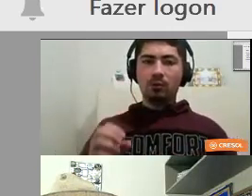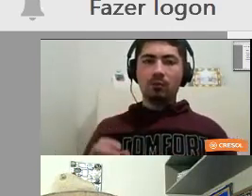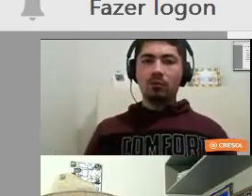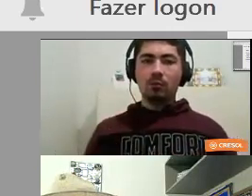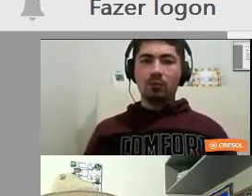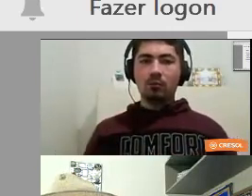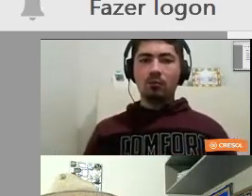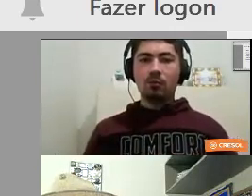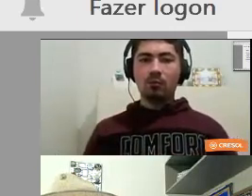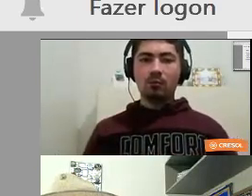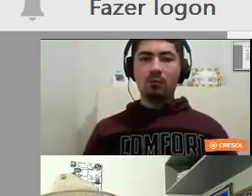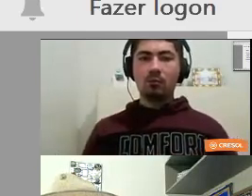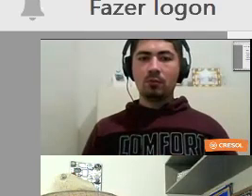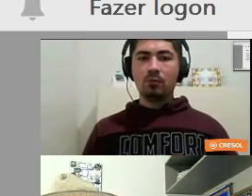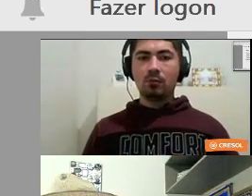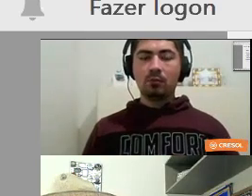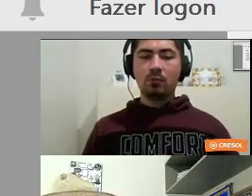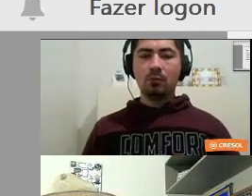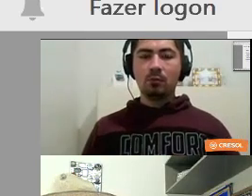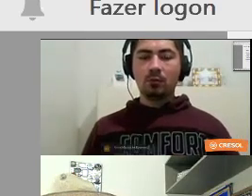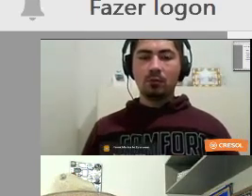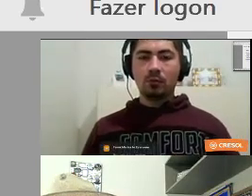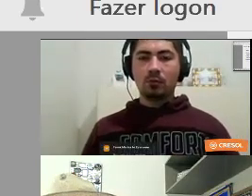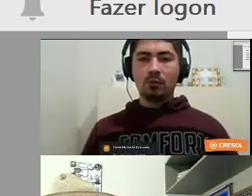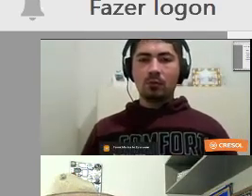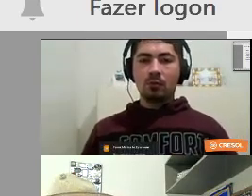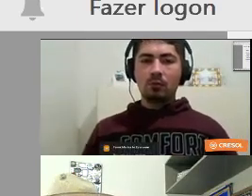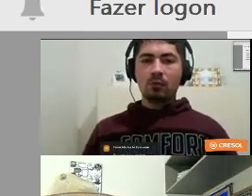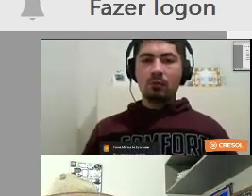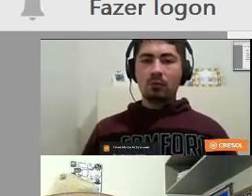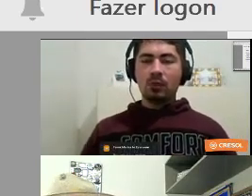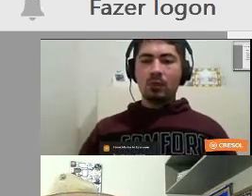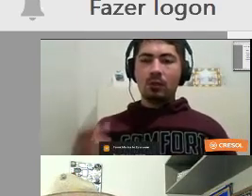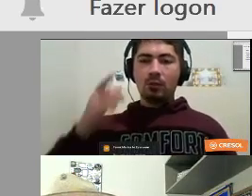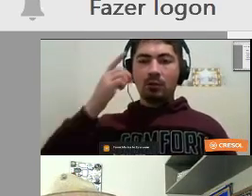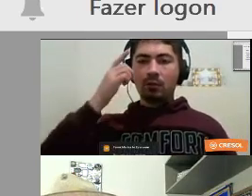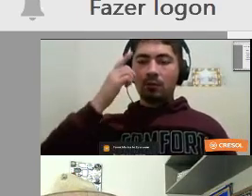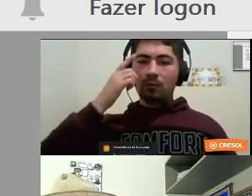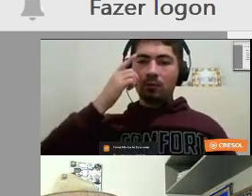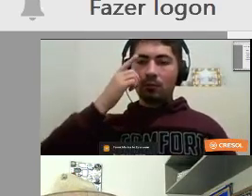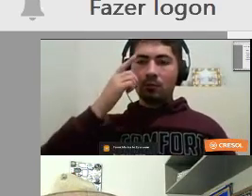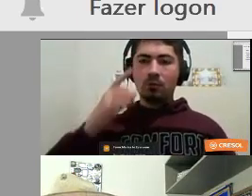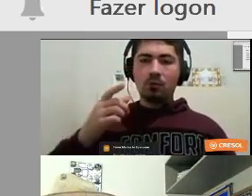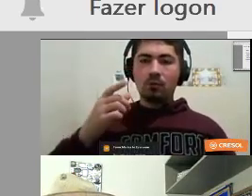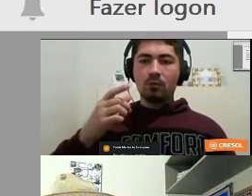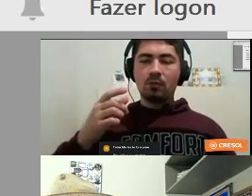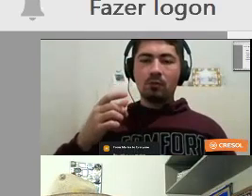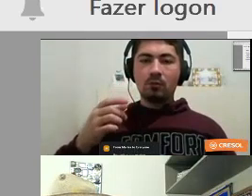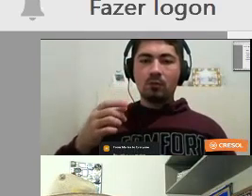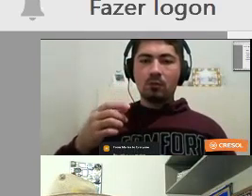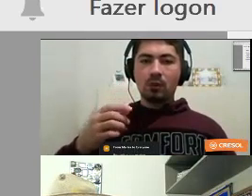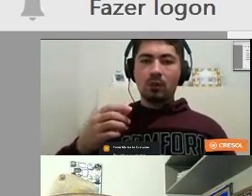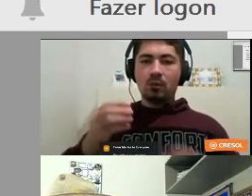passa 3 anos sem nenhum caso de polio provocado pelo vírus selvagem. E A Organização Mundial da Saúde certifica o